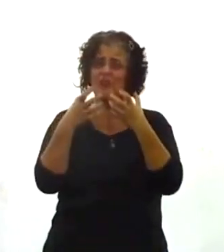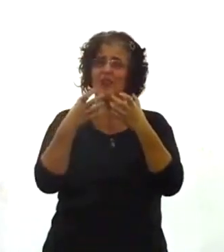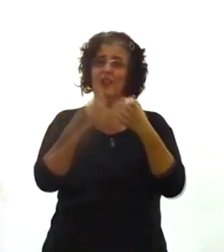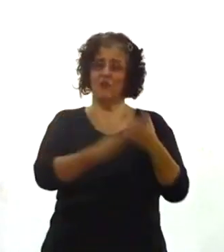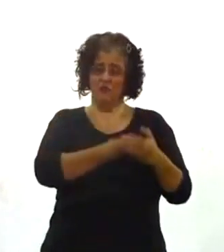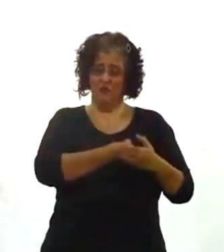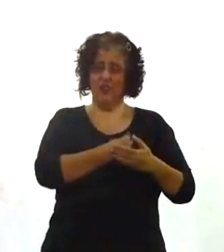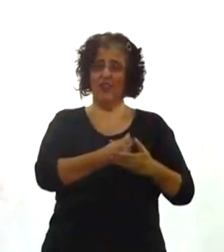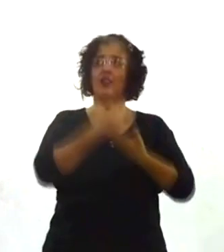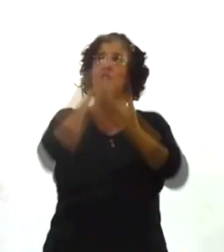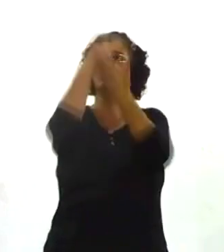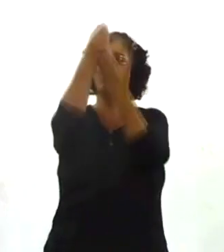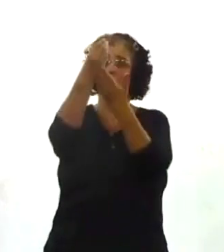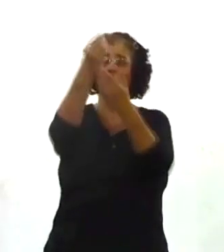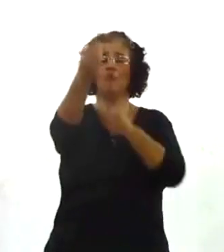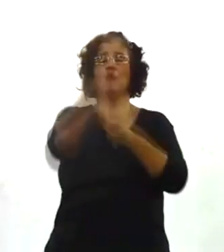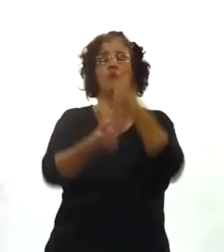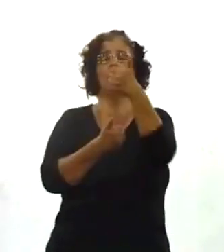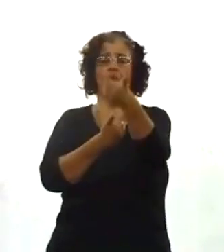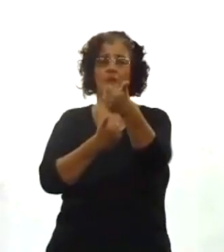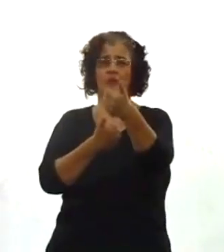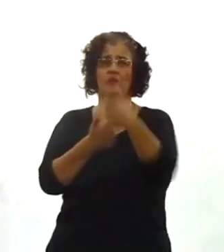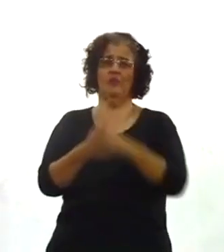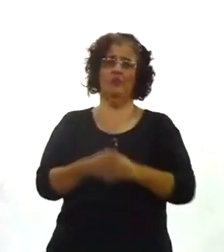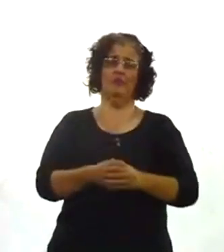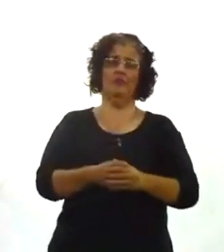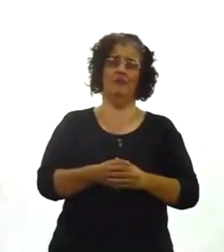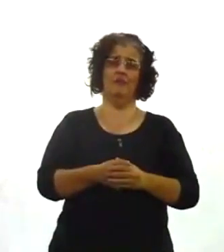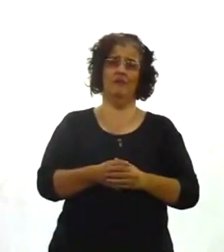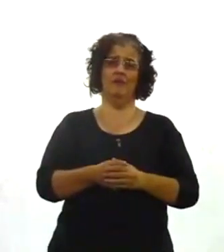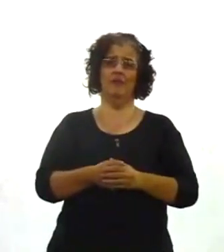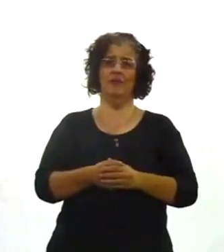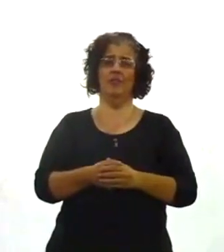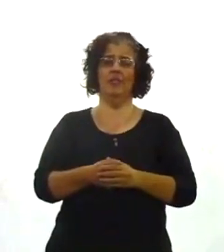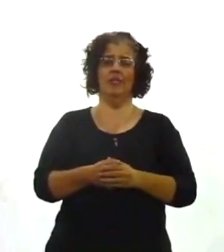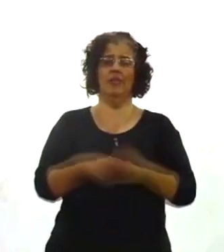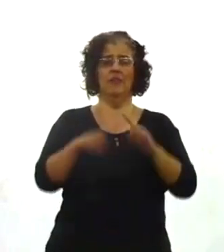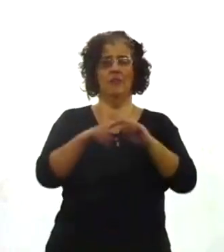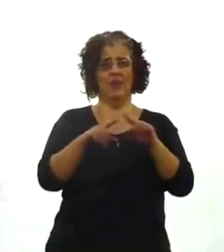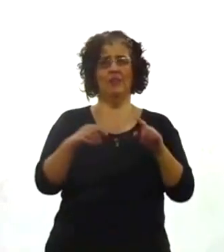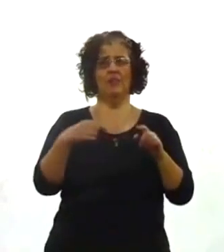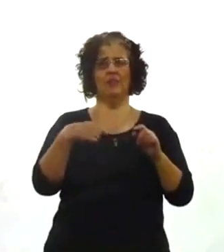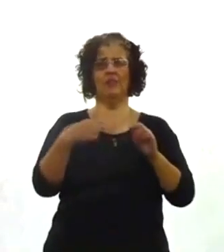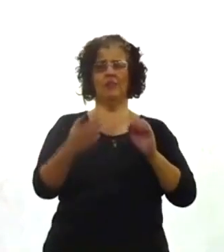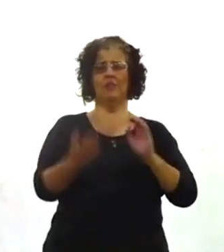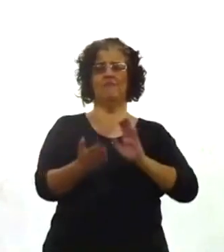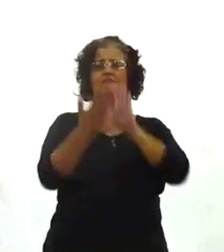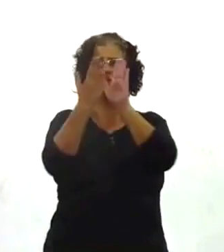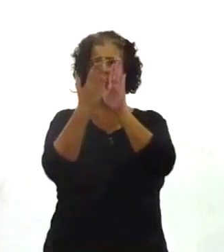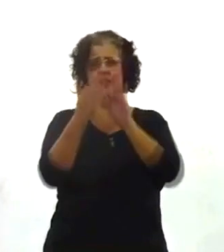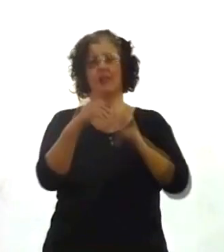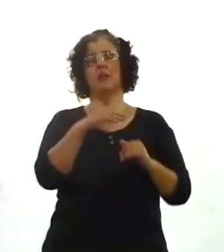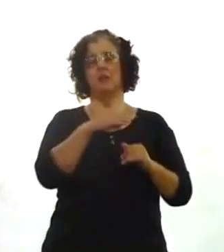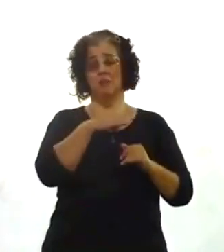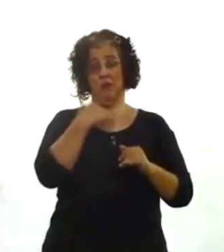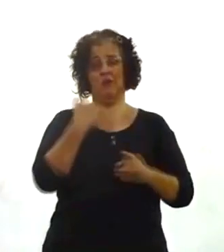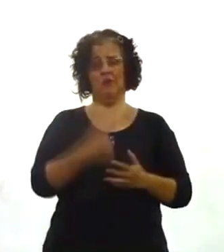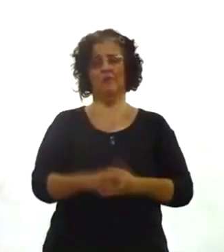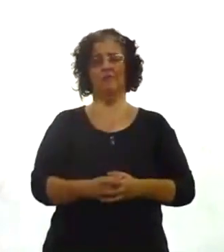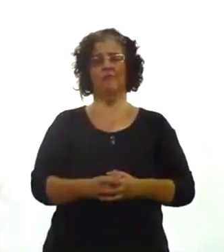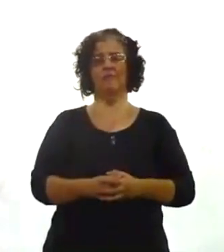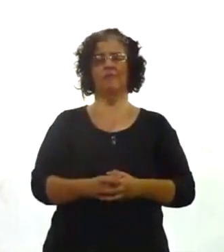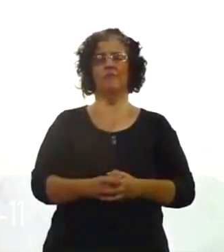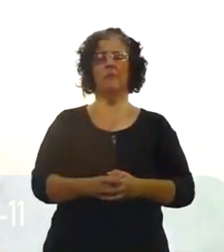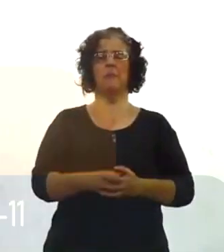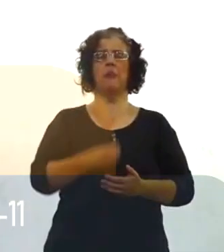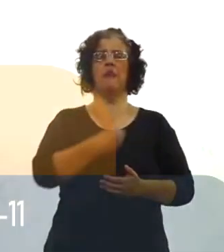Mas, se nós temos que enfrentar a morte com essa visão da vida e do que Deus quer de nós, Paulo diz